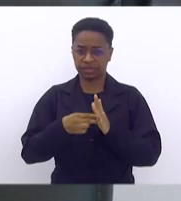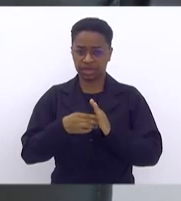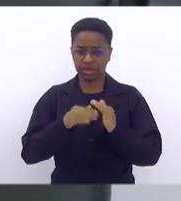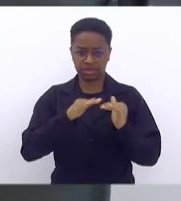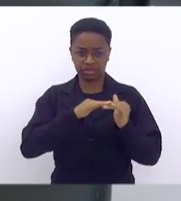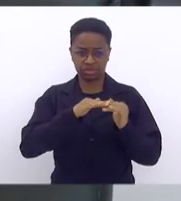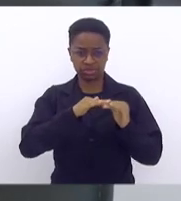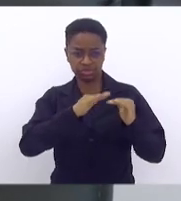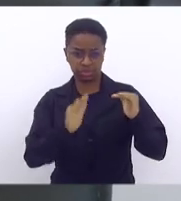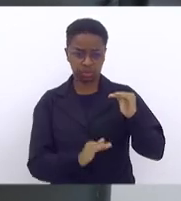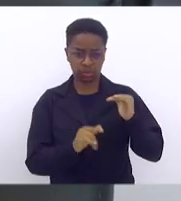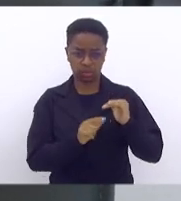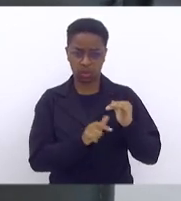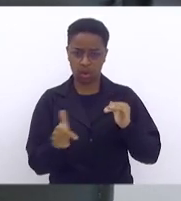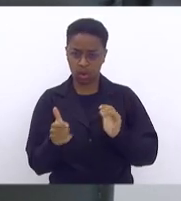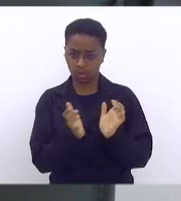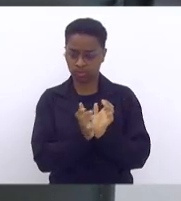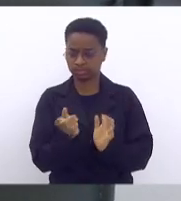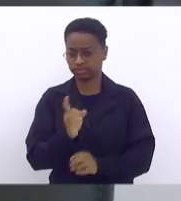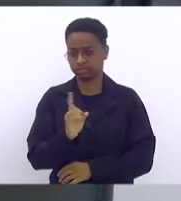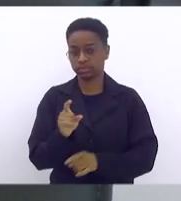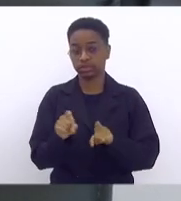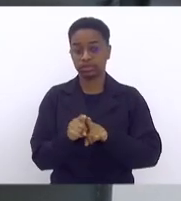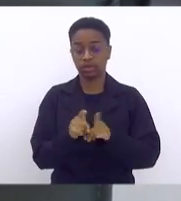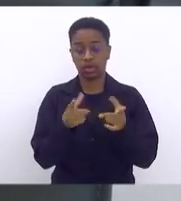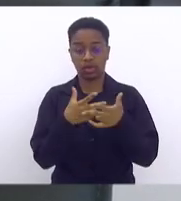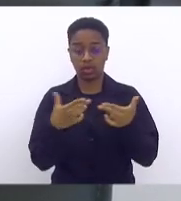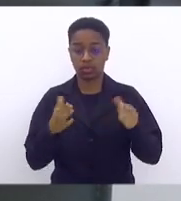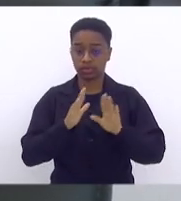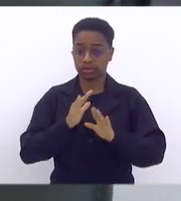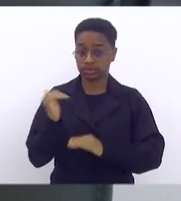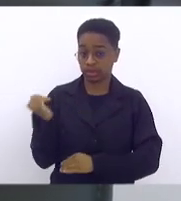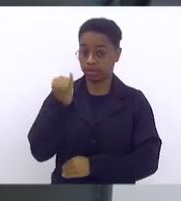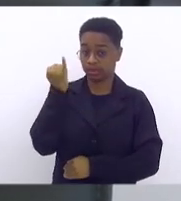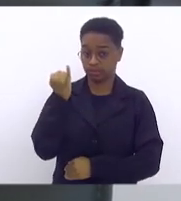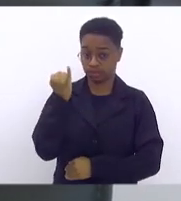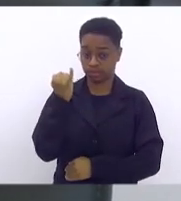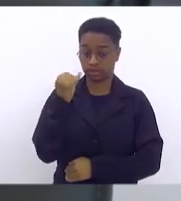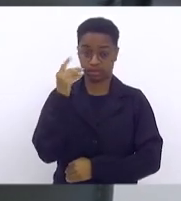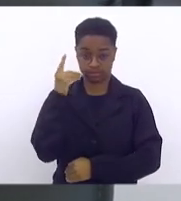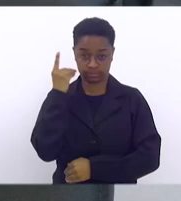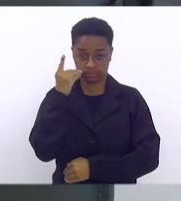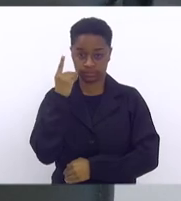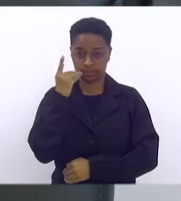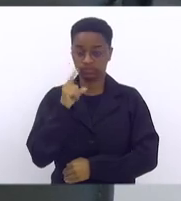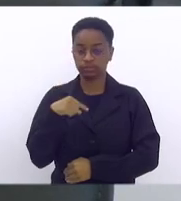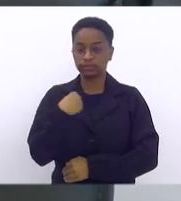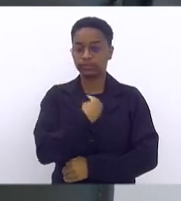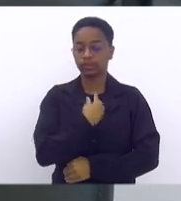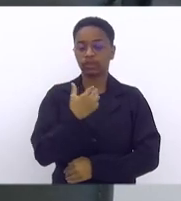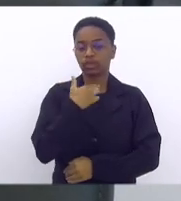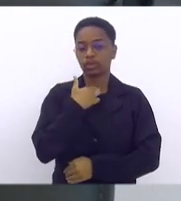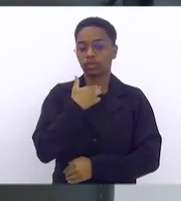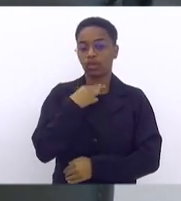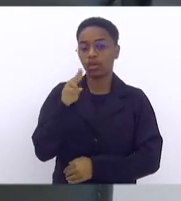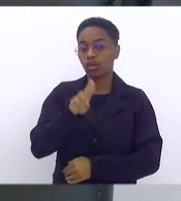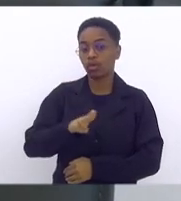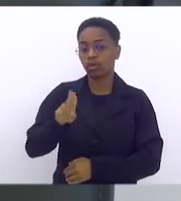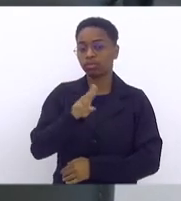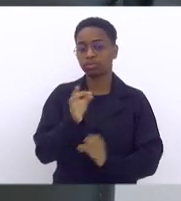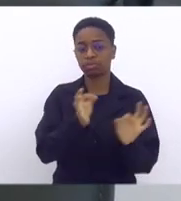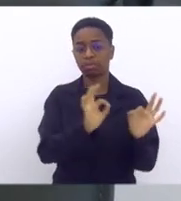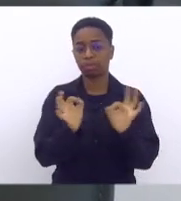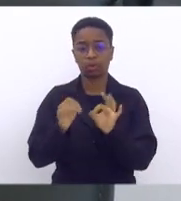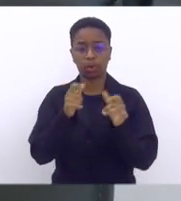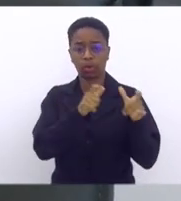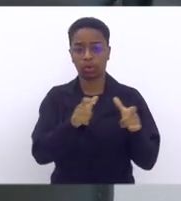ninguém. E uma coisa que é muito importante, deputado Júlio Rocha, nós não podemos utilizar de nenhum